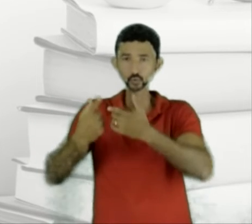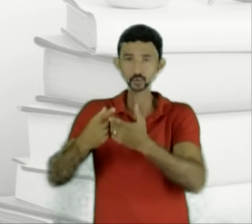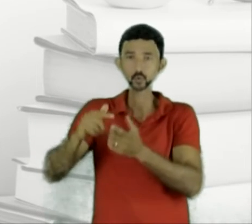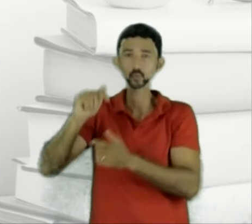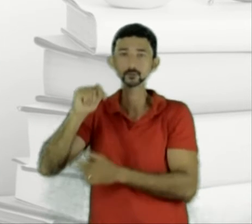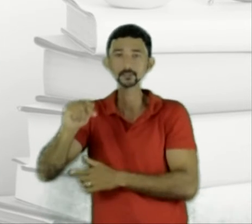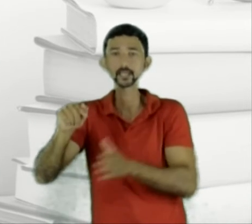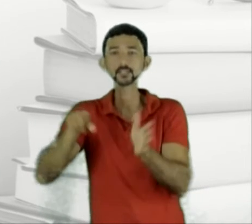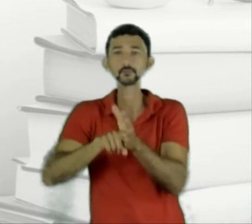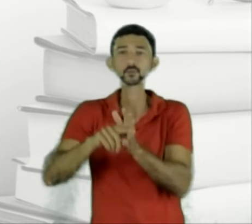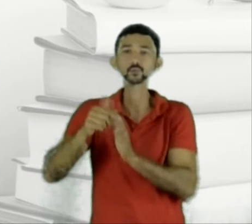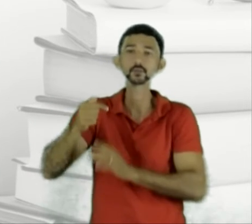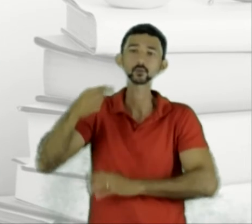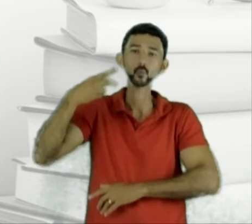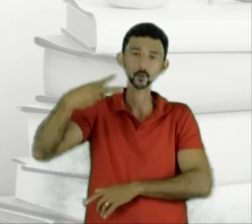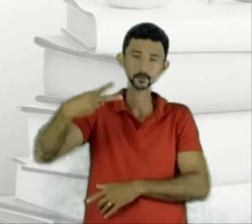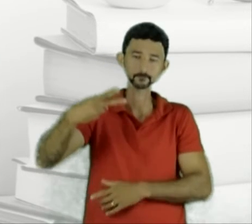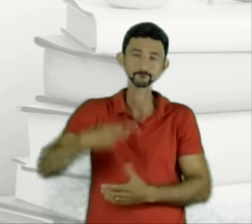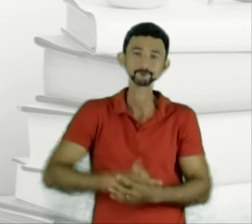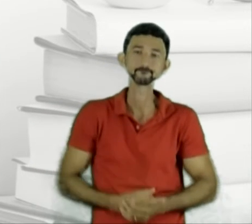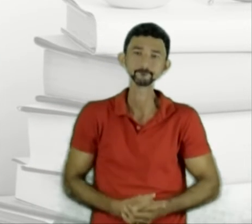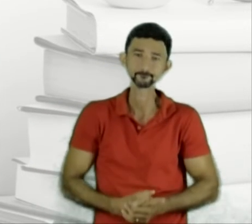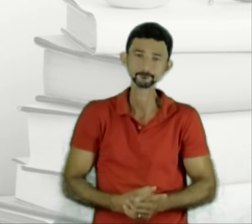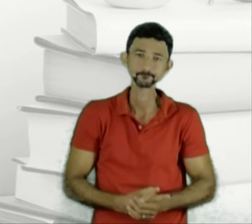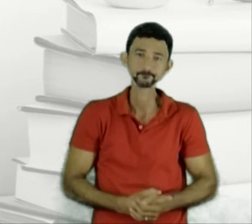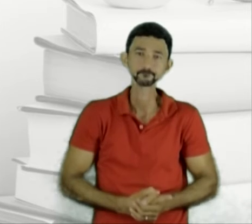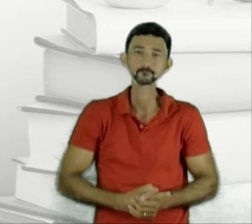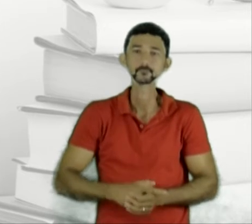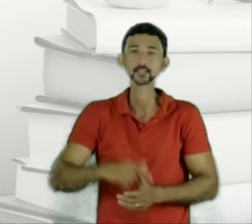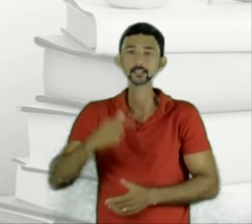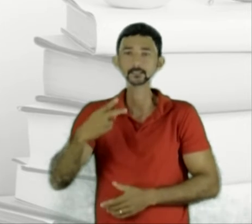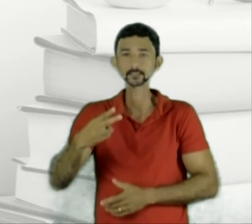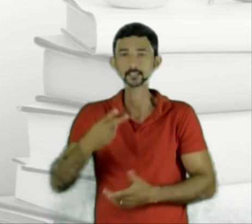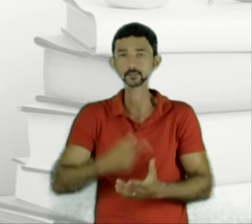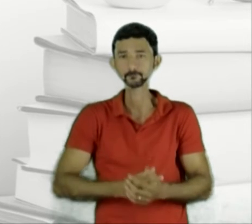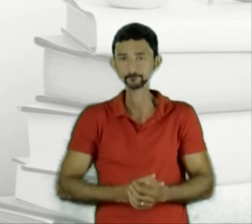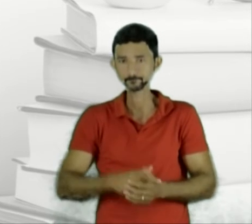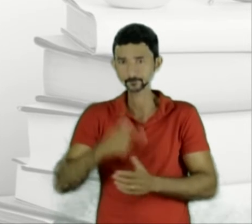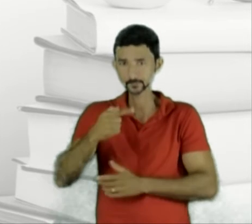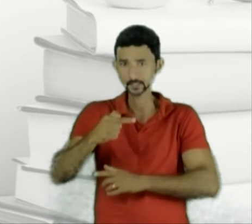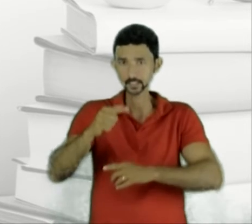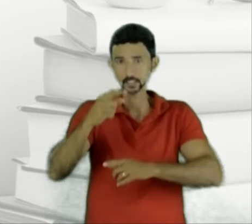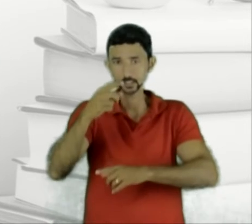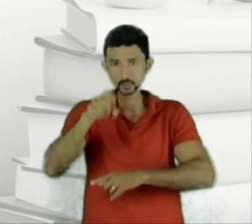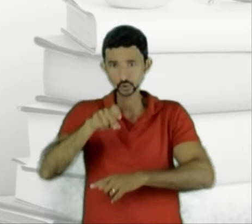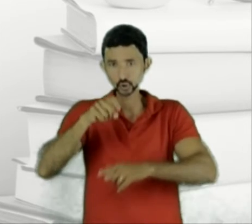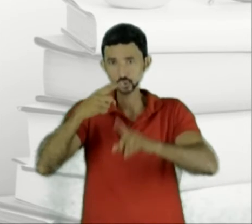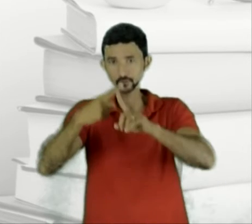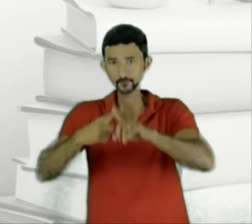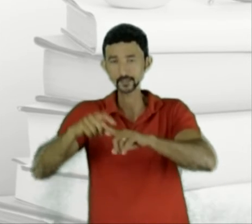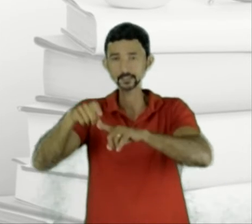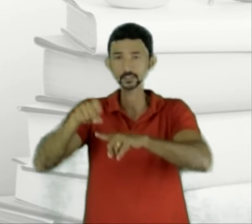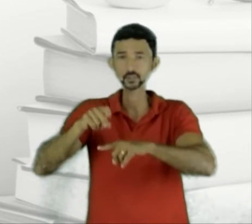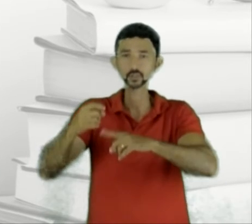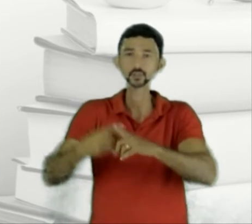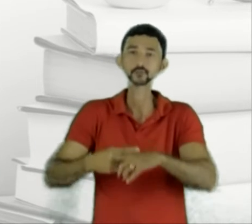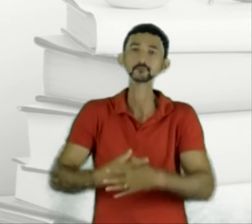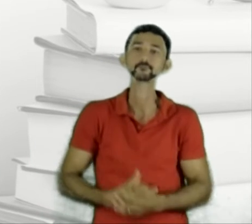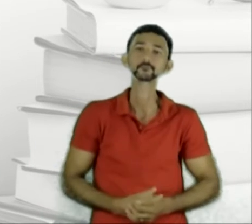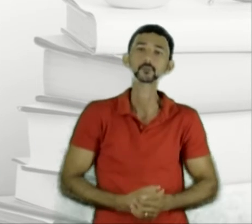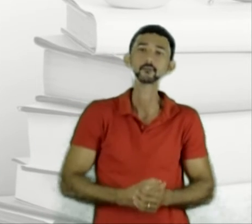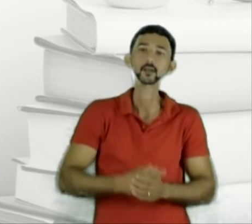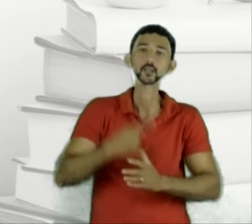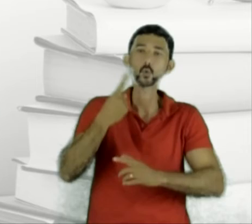7 do menos 7x ao quadrado dá 7. X vezes x ao quadrado, x elevado a 1